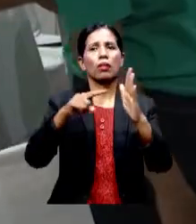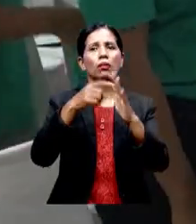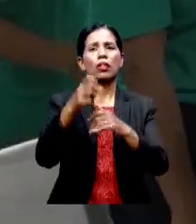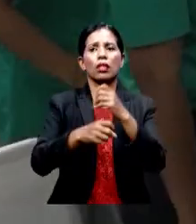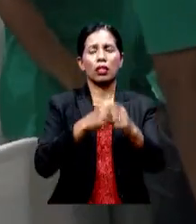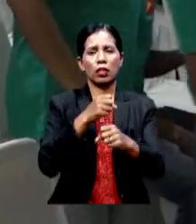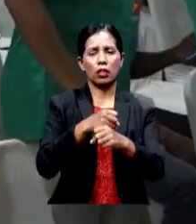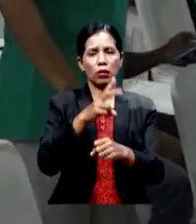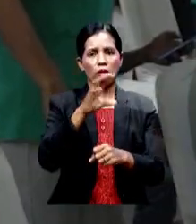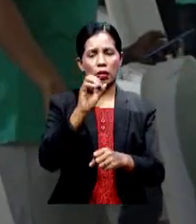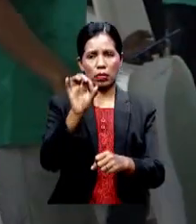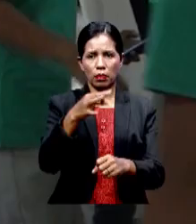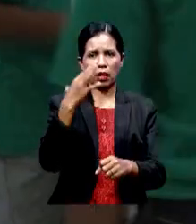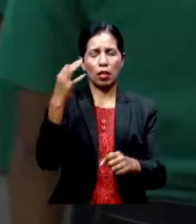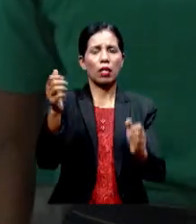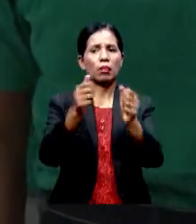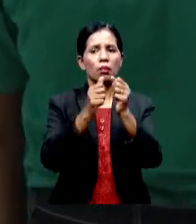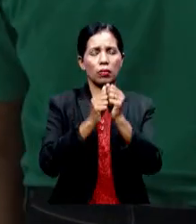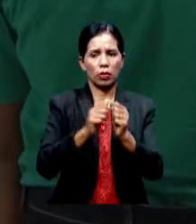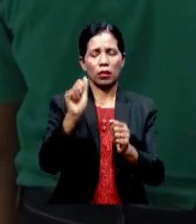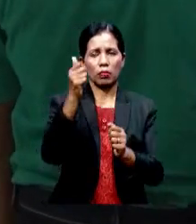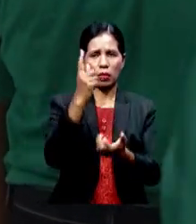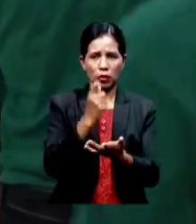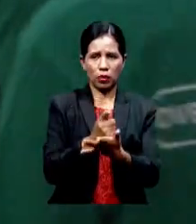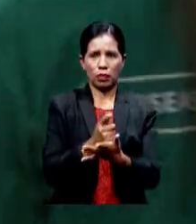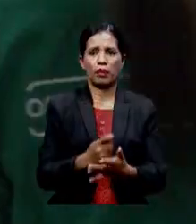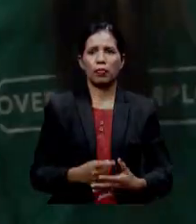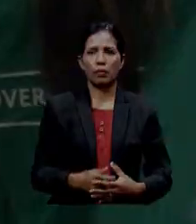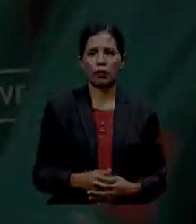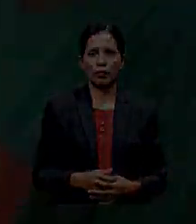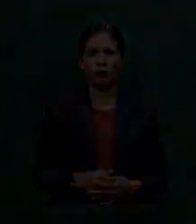Tinerim Rua San Lourenço, a Mutu Criun Sanulum, Lamberto da Silva, Yemen.